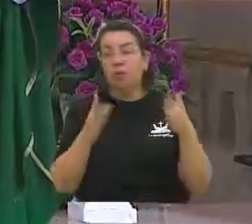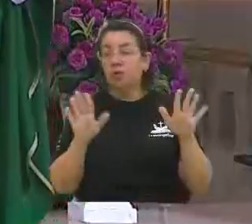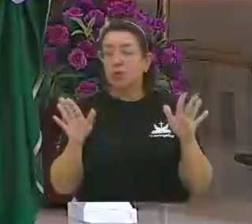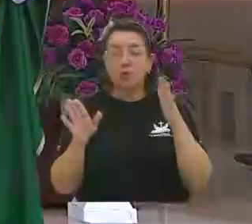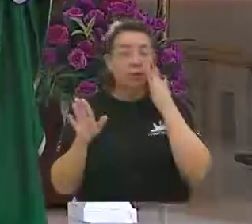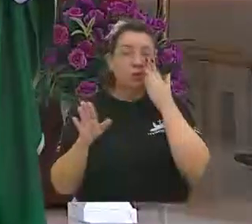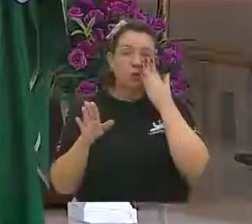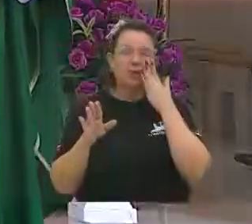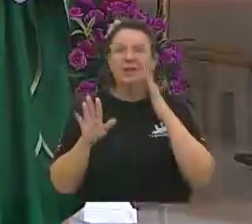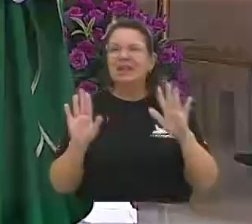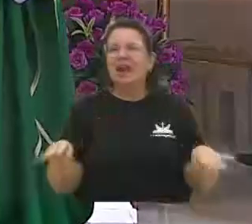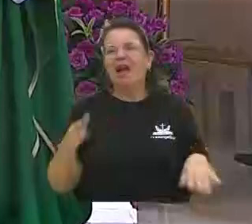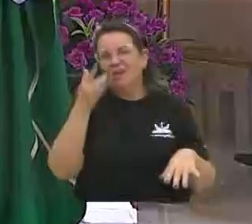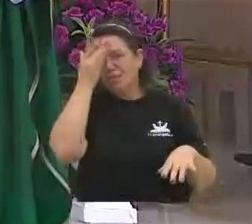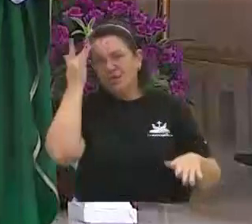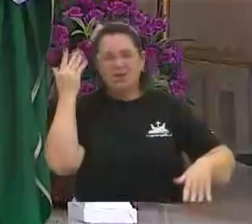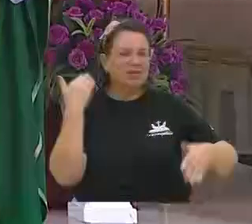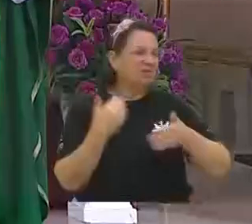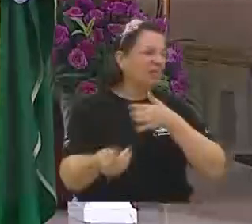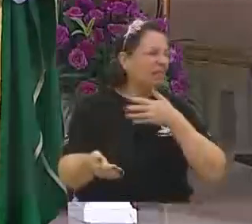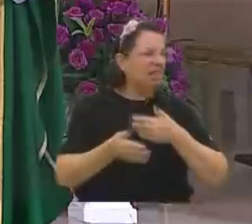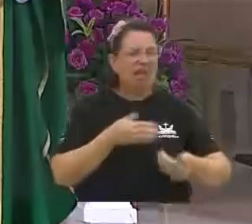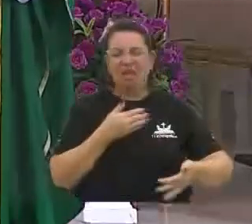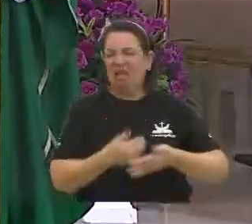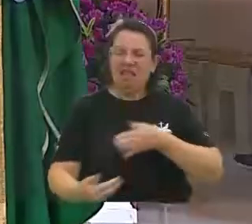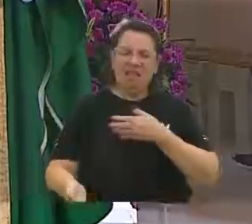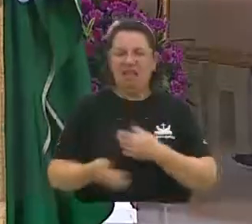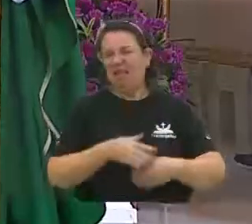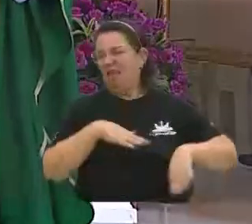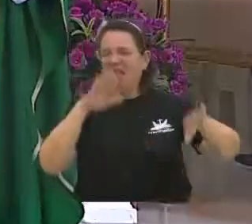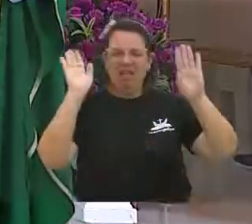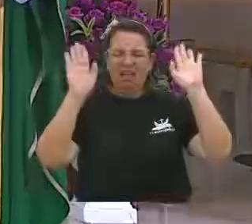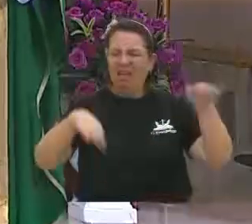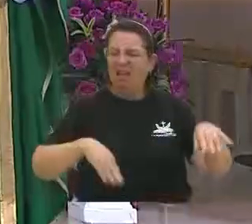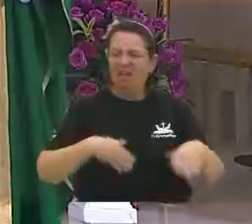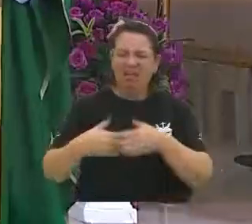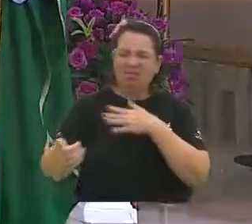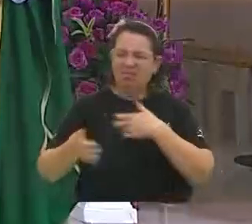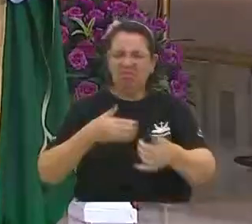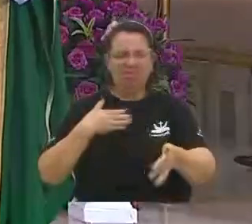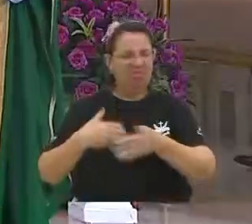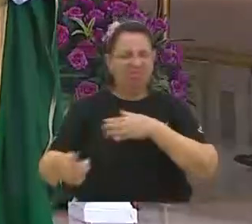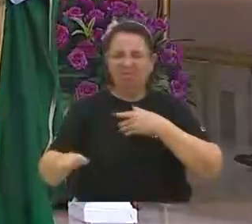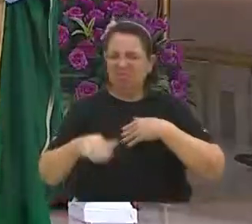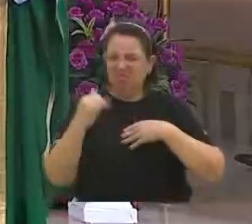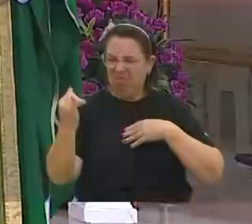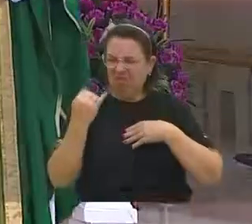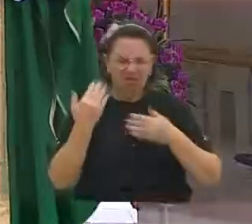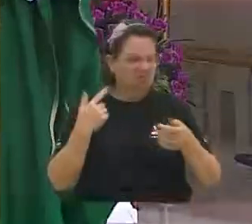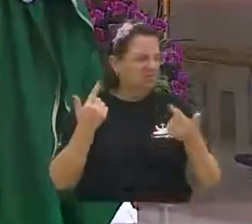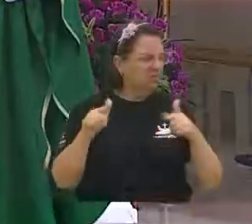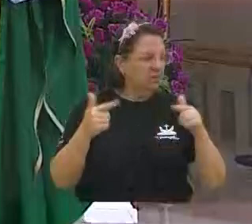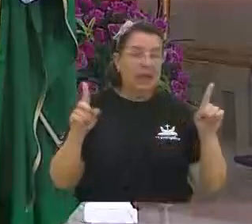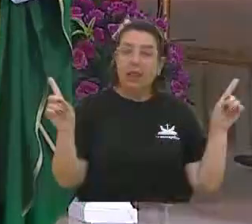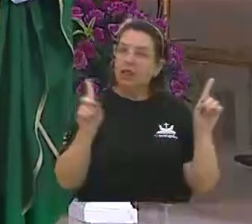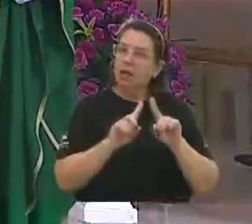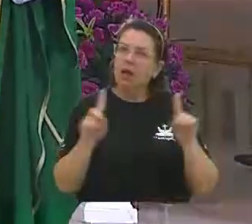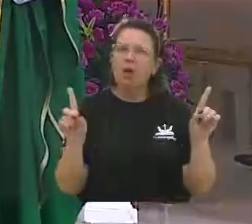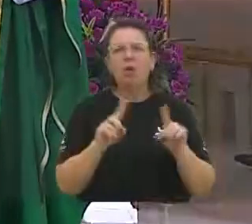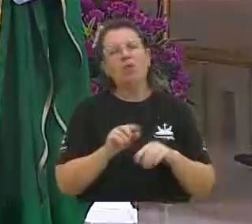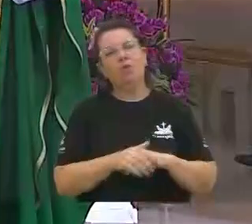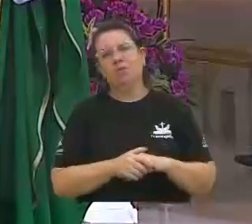relativismo tá muito grande tudo é tanto faz quanto fez não é